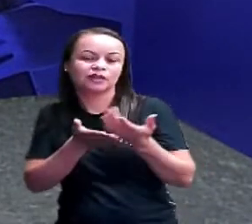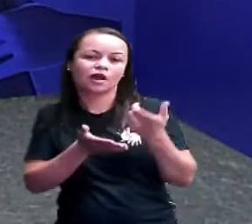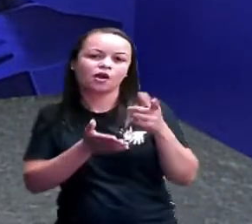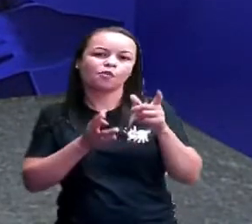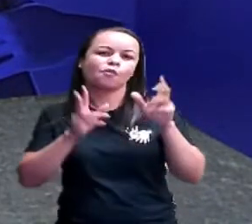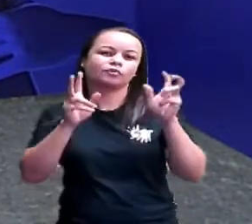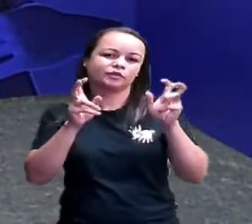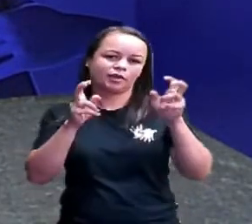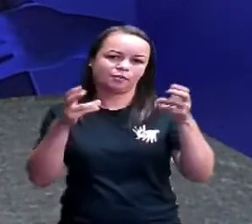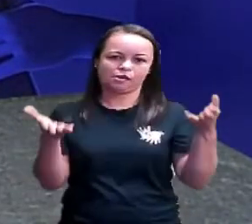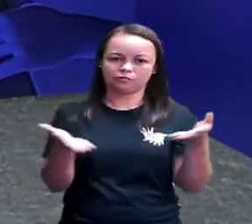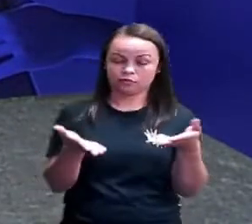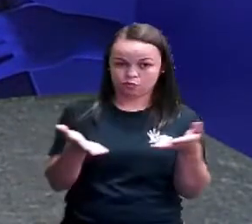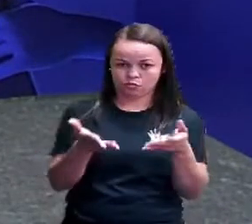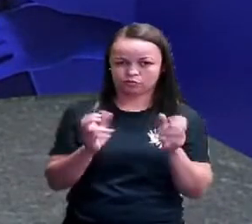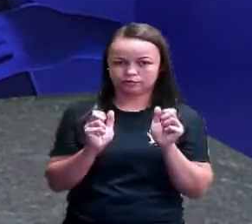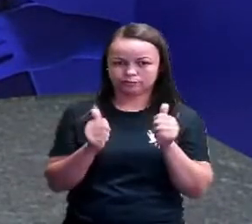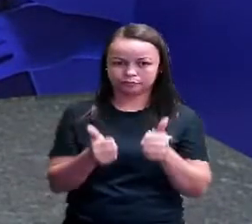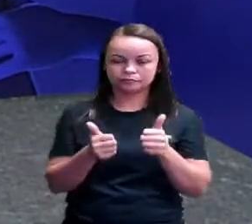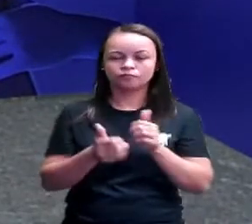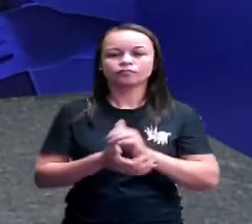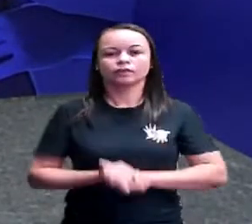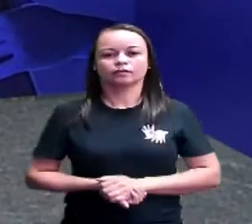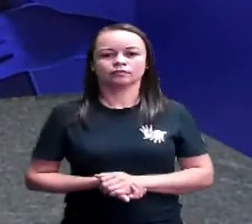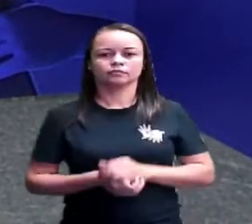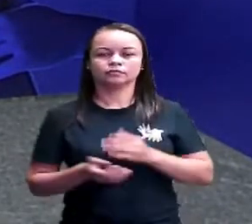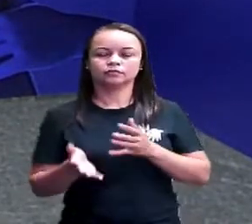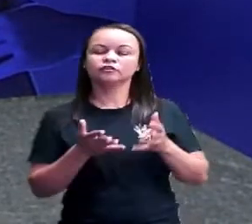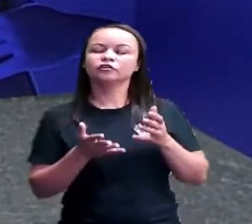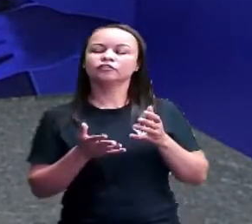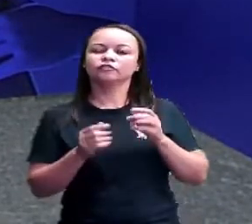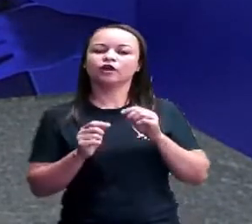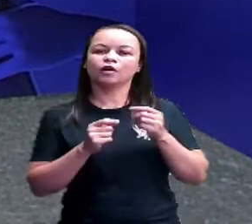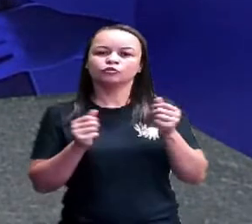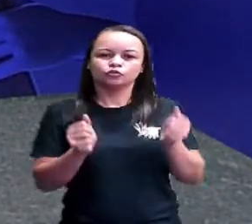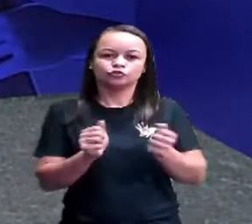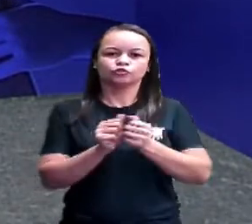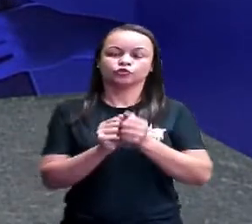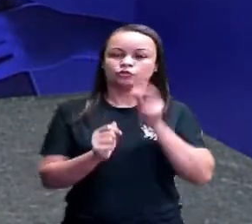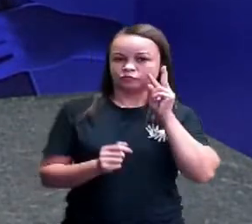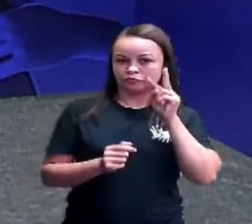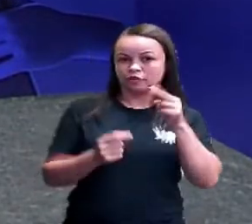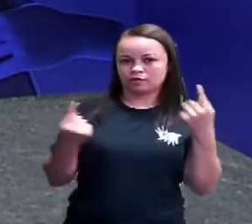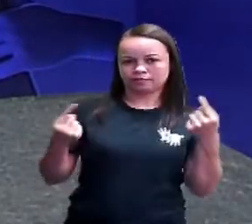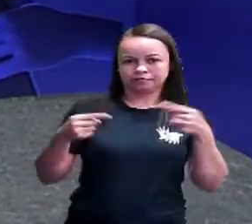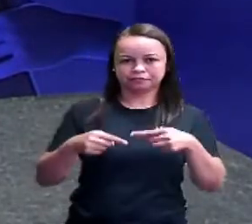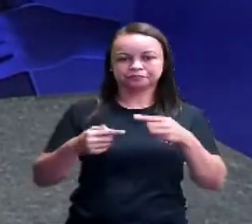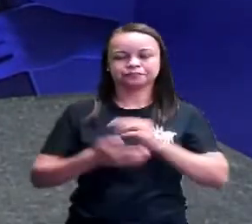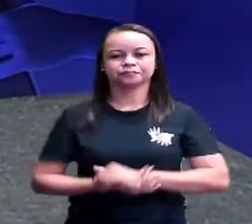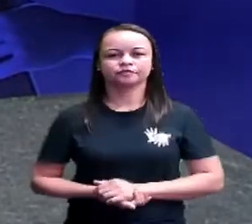de hoje, certinho? Então, vamos lá comigo ver como foi esse desafio.